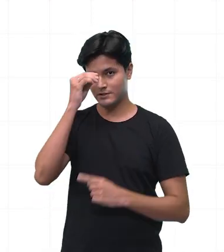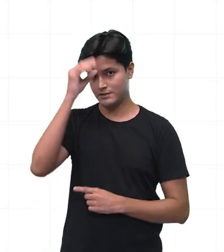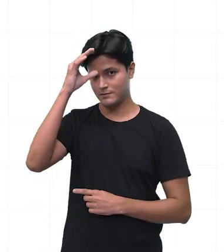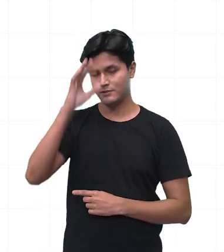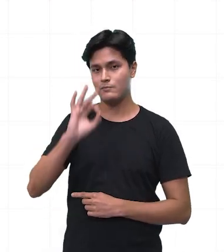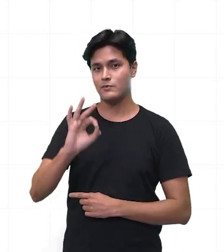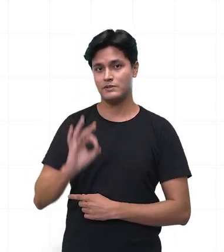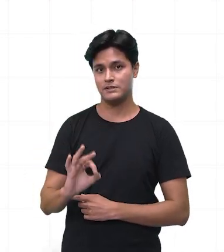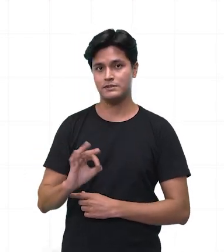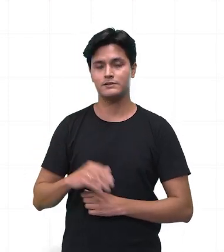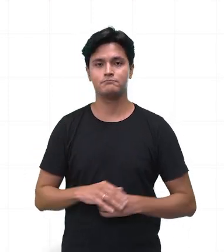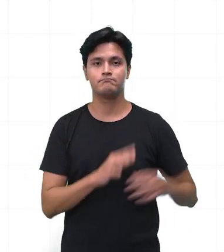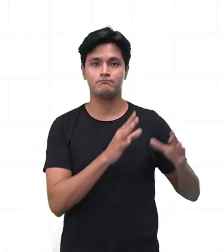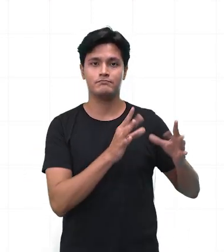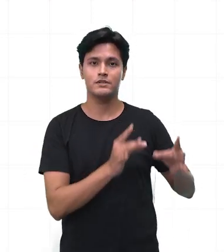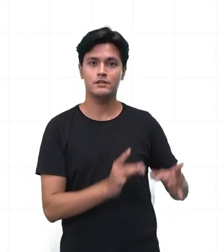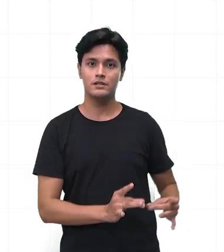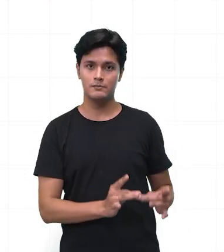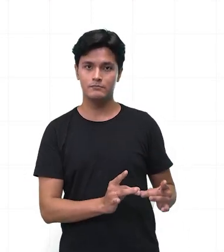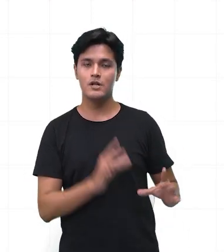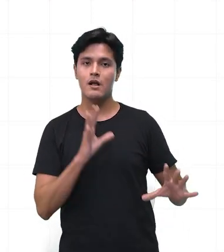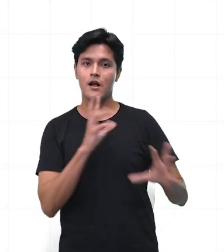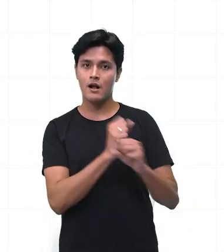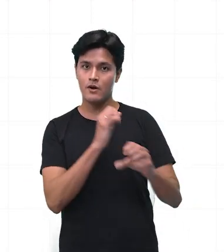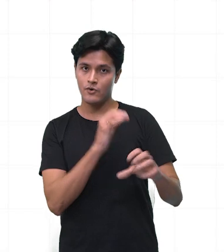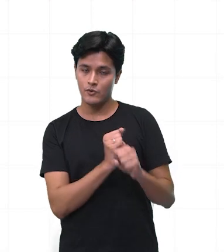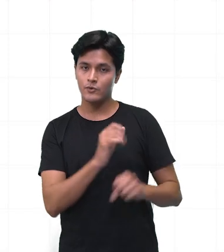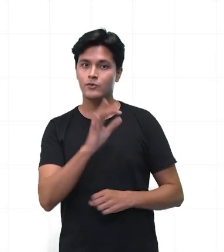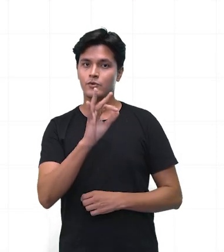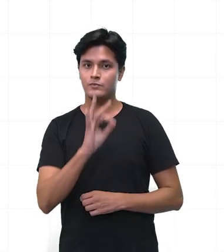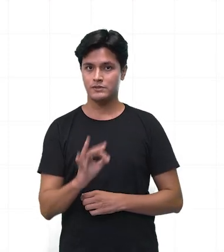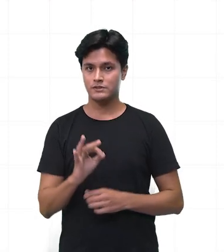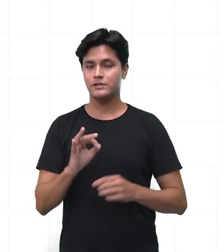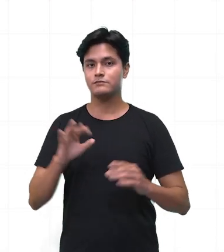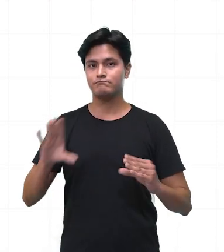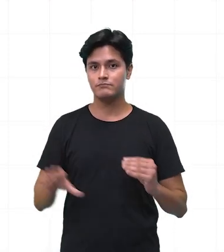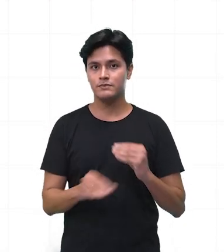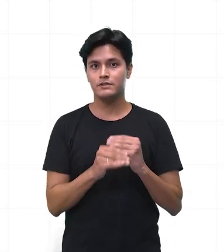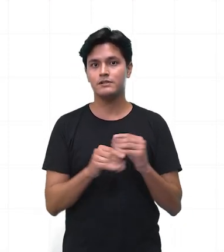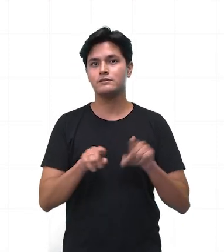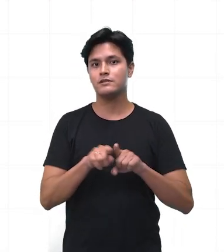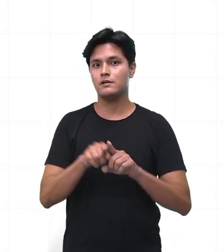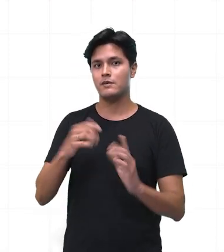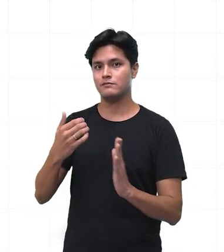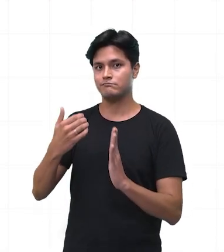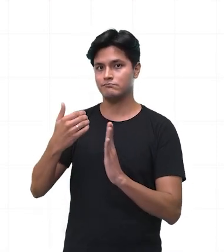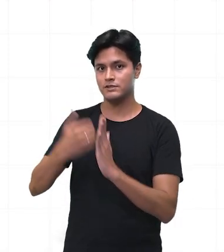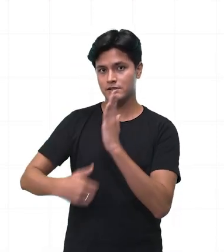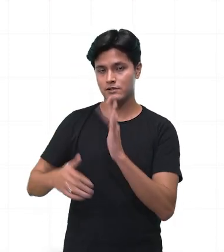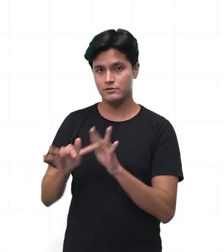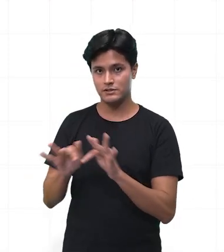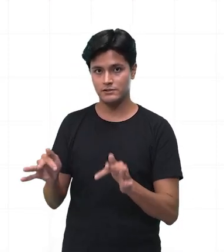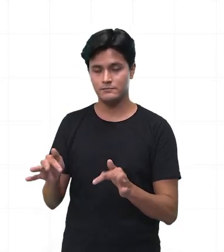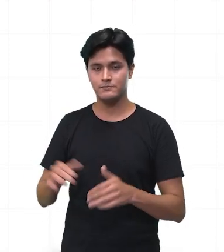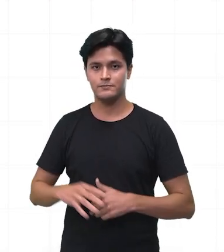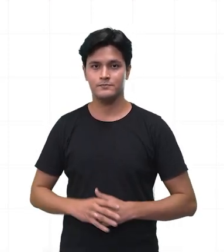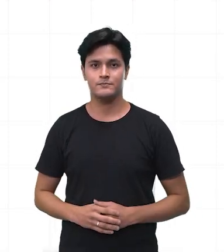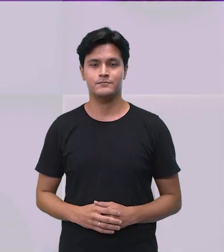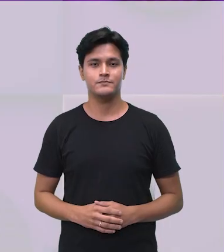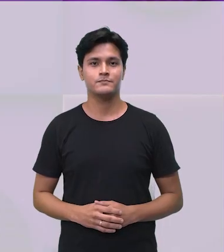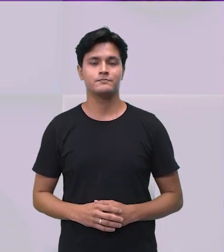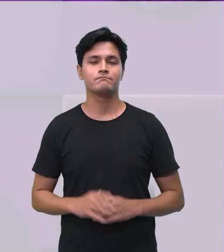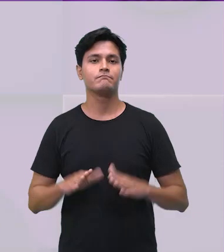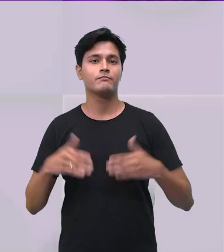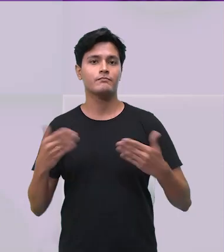e o detalhamento, cálculo de porcentagens e de acréscimos e decréscimos simples. Vamos então